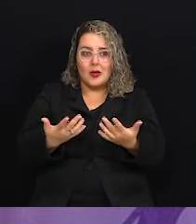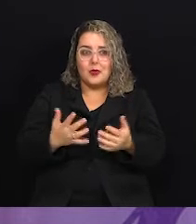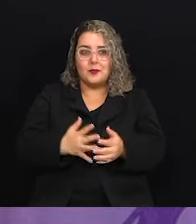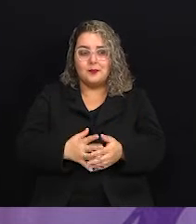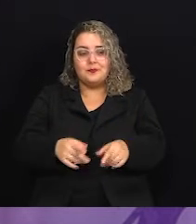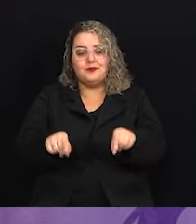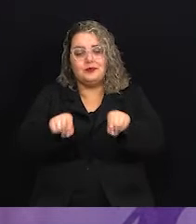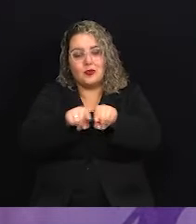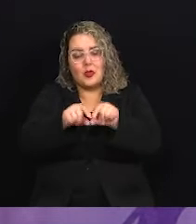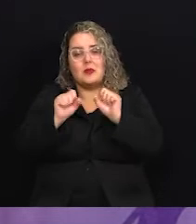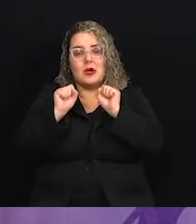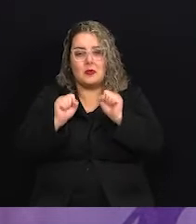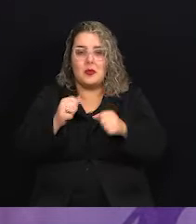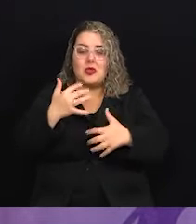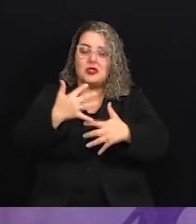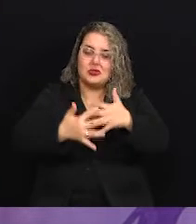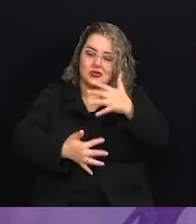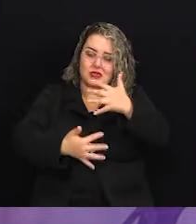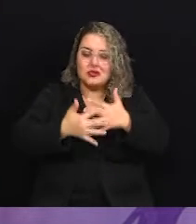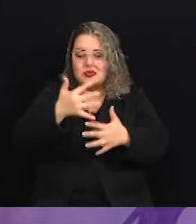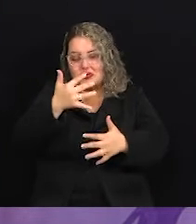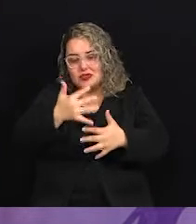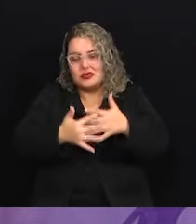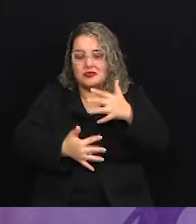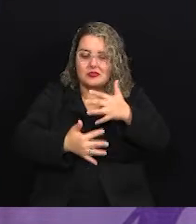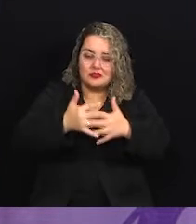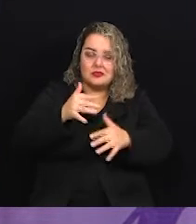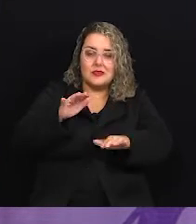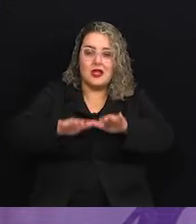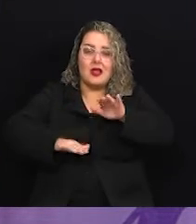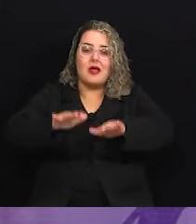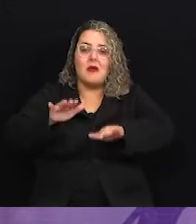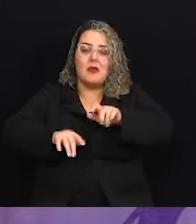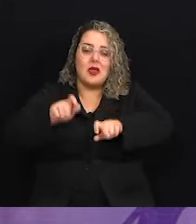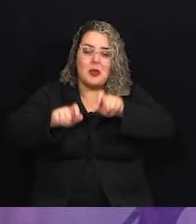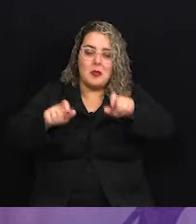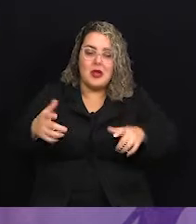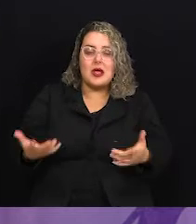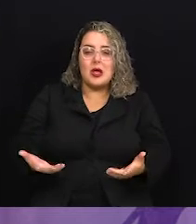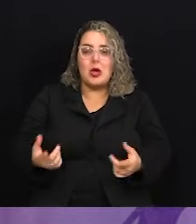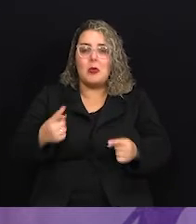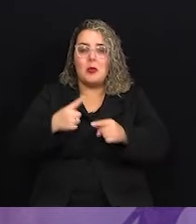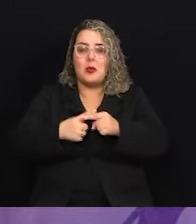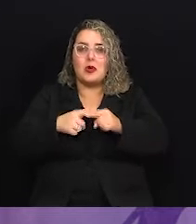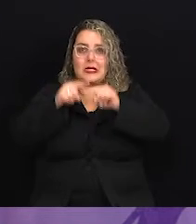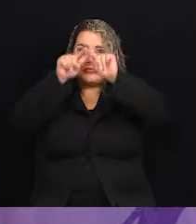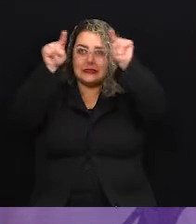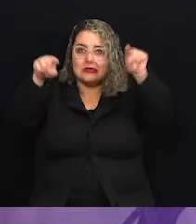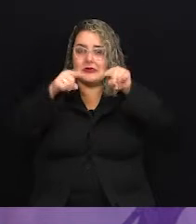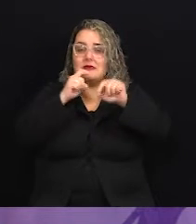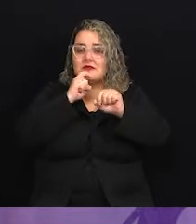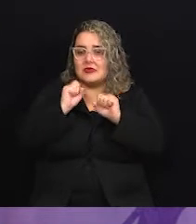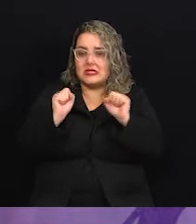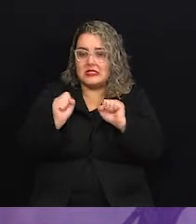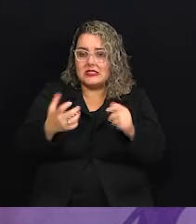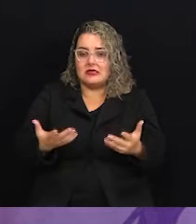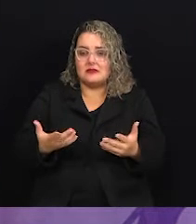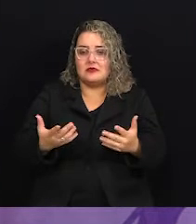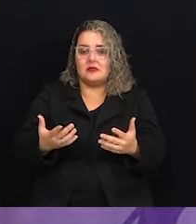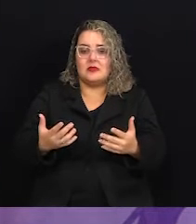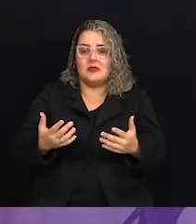ar-condicionado, ele também pode atrapalhar, depende muito de pessoa a pessoa, porque o ar-condicionado,